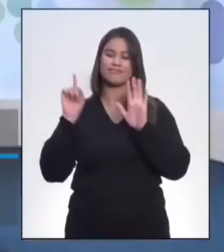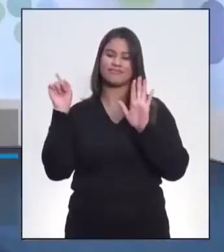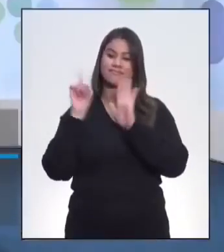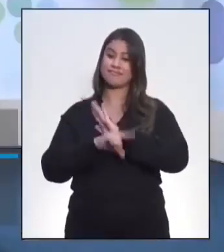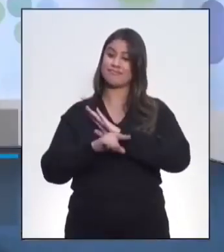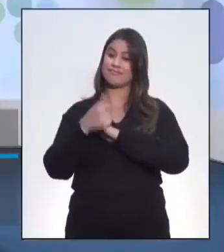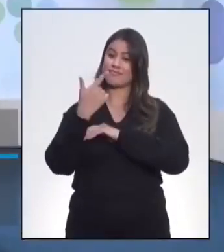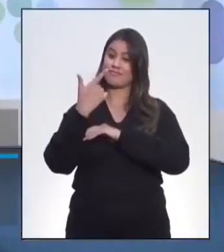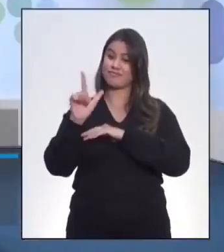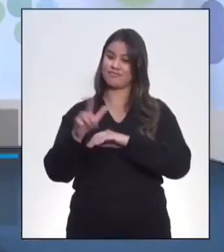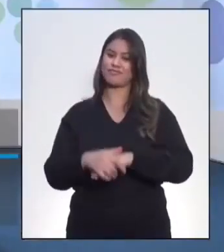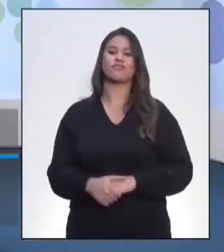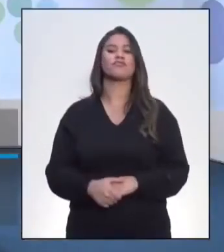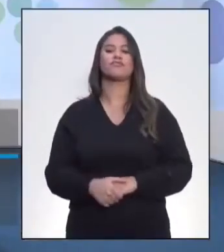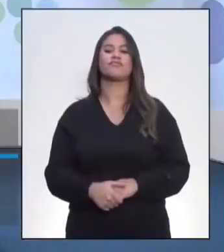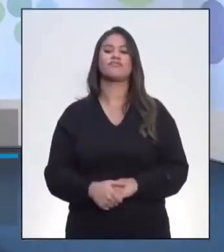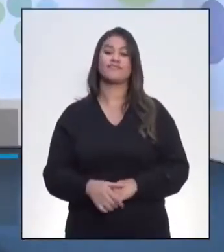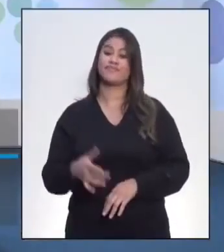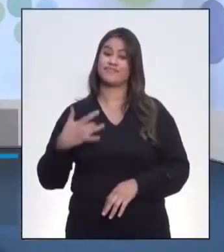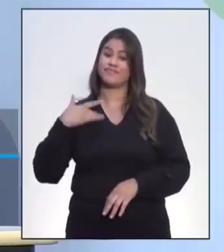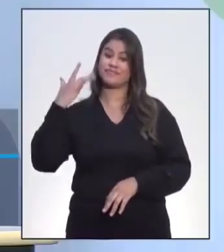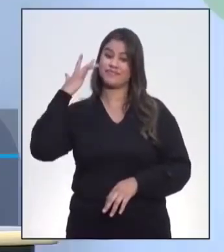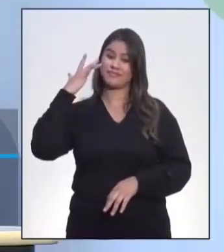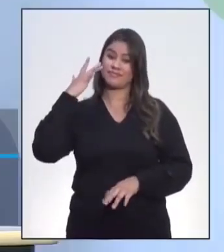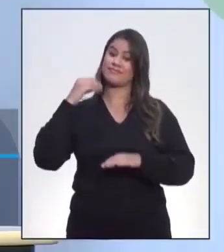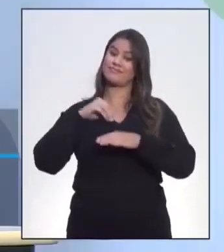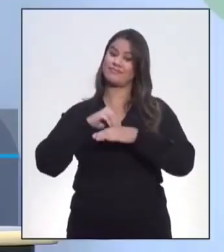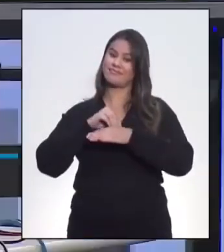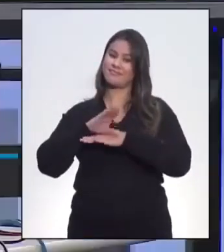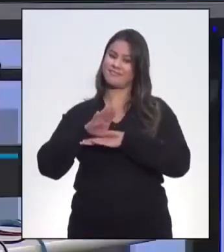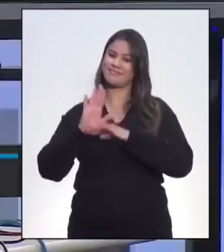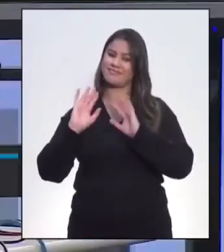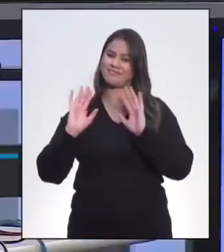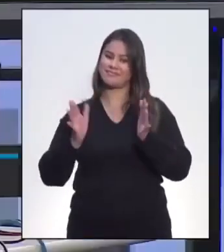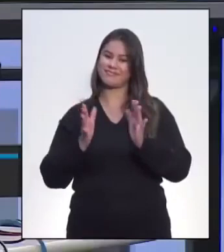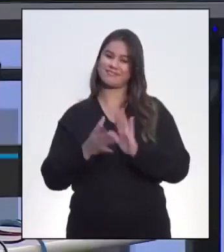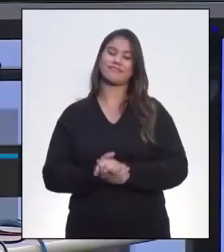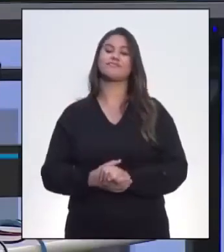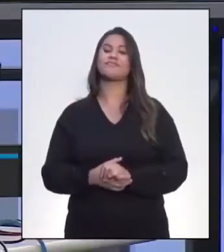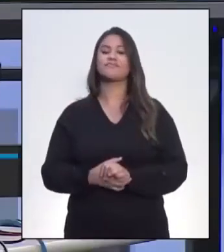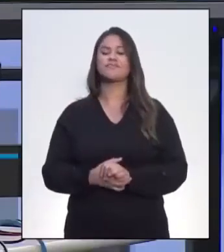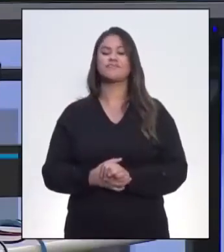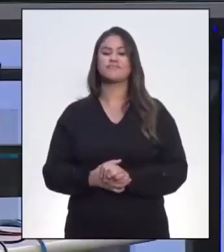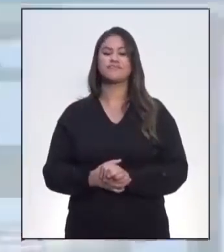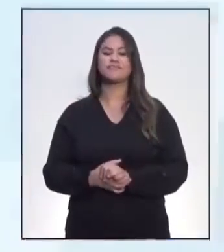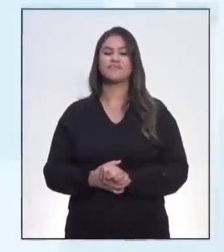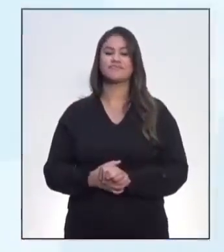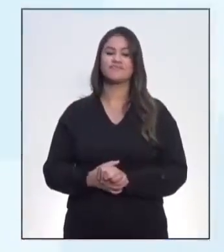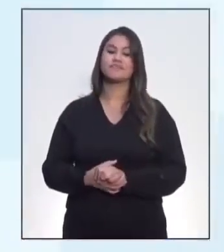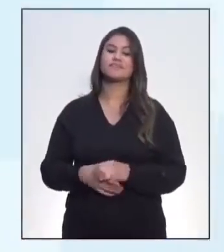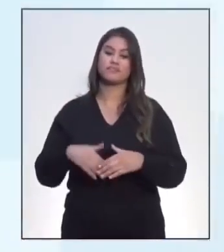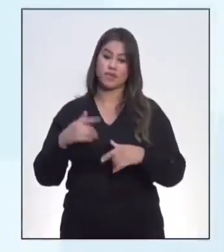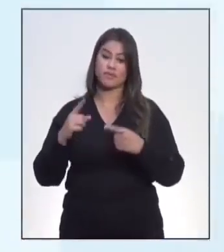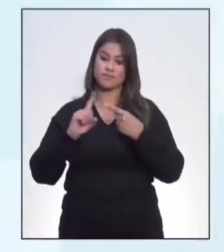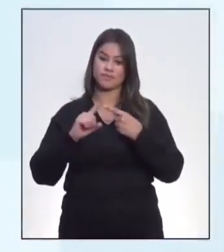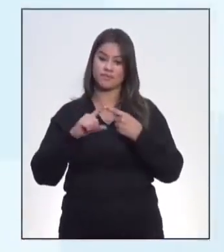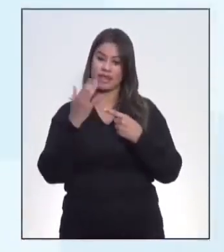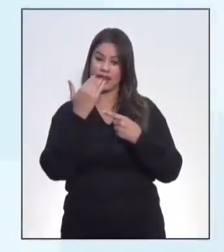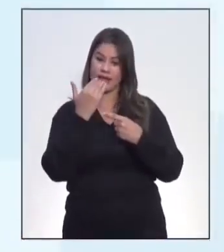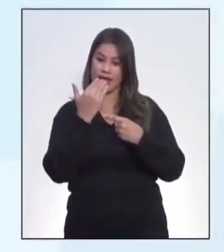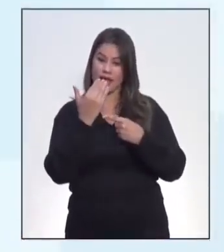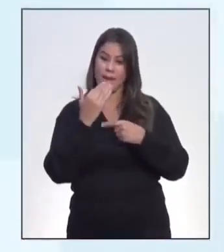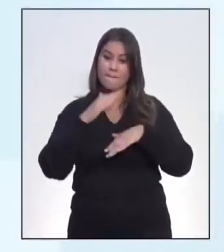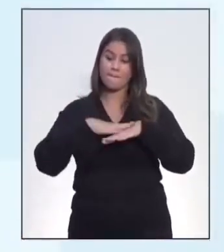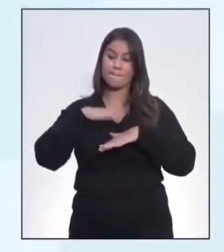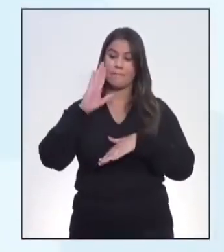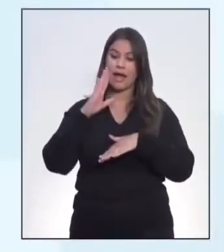Então, eu acho que já rolou uma dica aí, hein, gente? Olha lá. A carne mais consumida, só reiterando, em 2017 foi a de frango, 45 quilogramas.